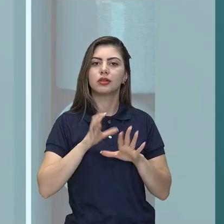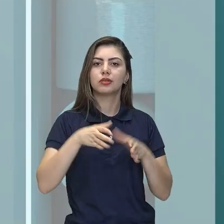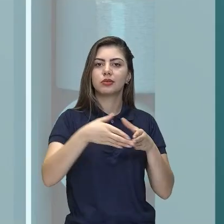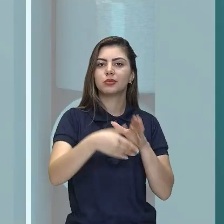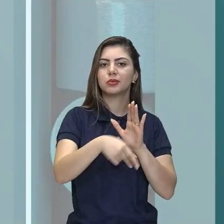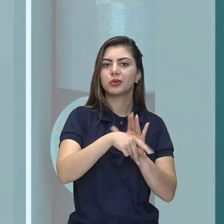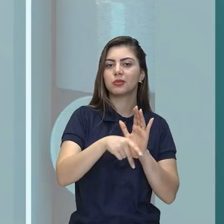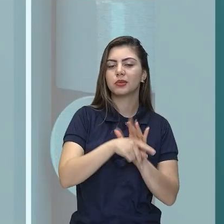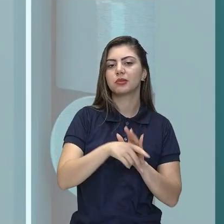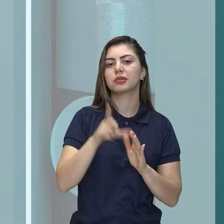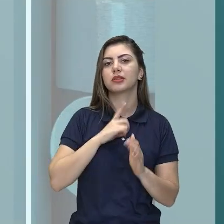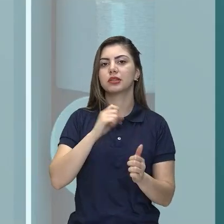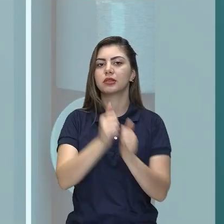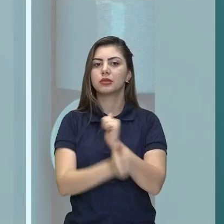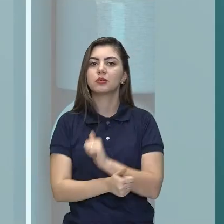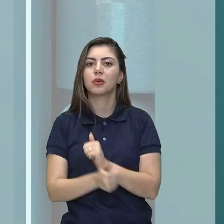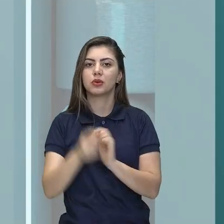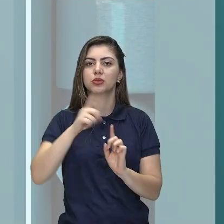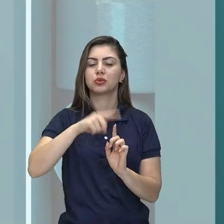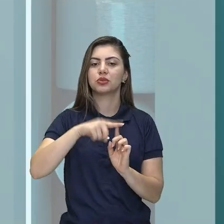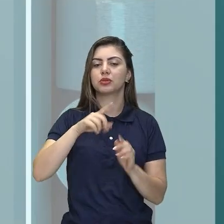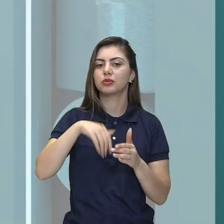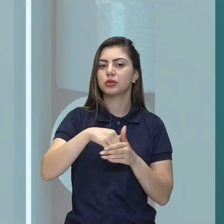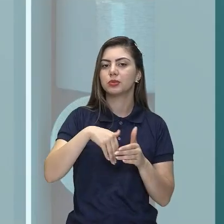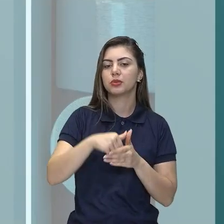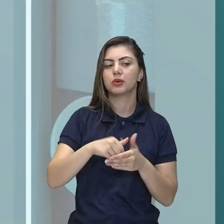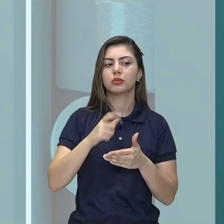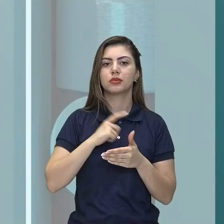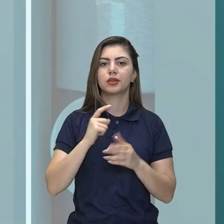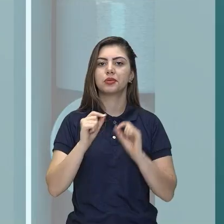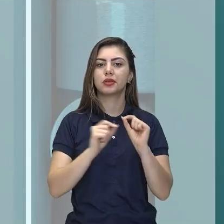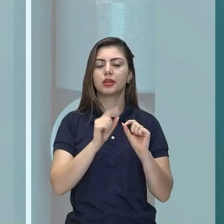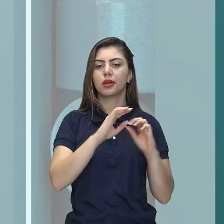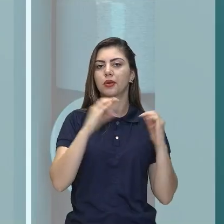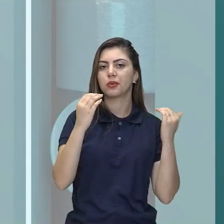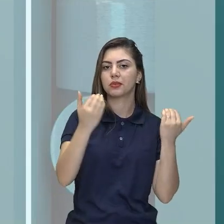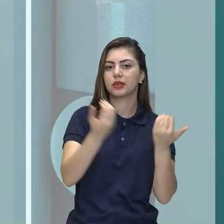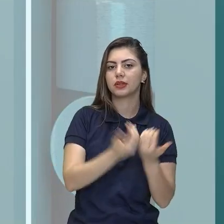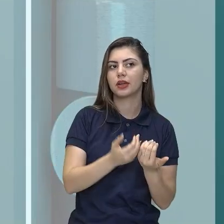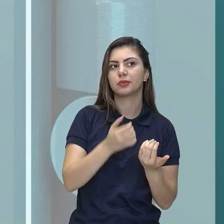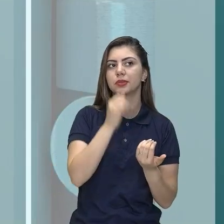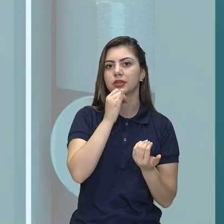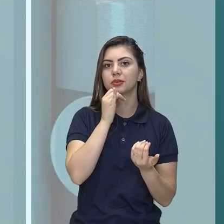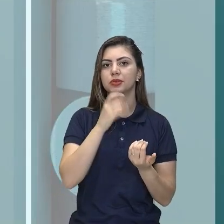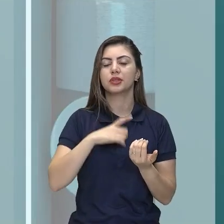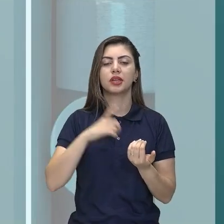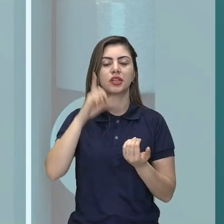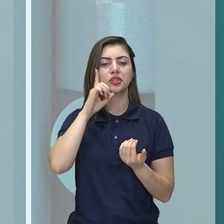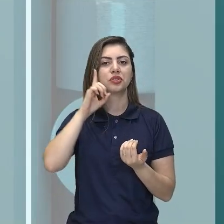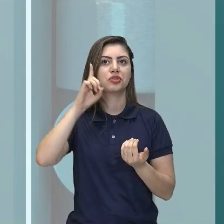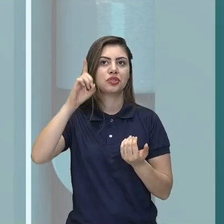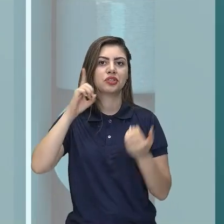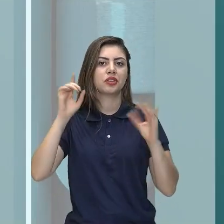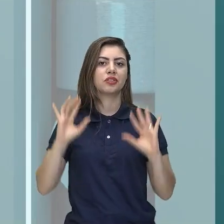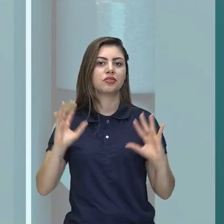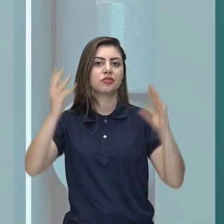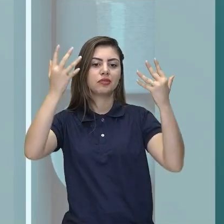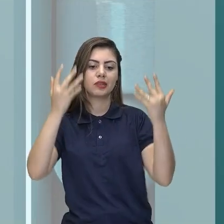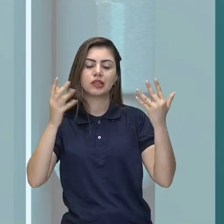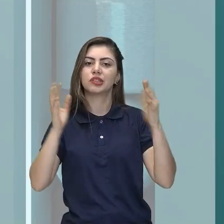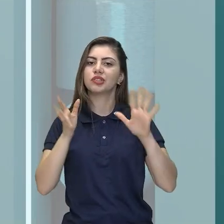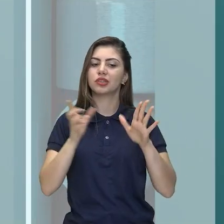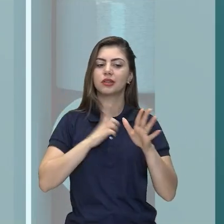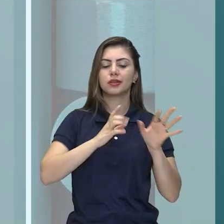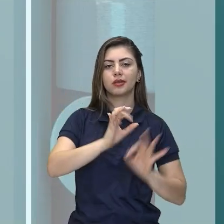fazem competições entre comunidades, geralmente em datas festivas, né? Então, existe já uma